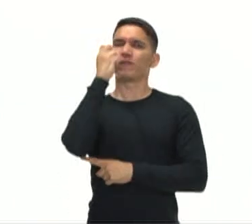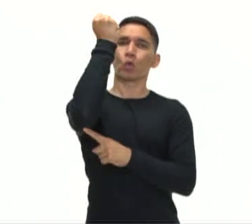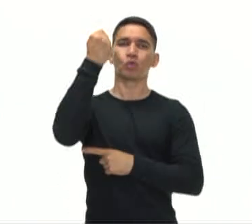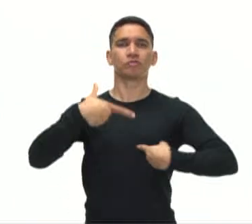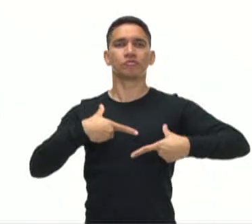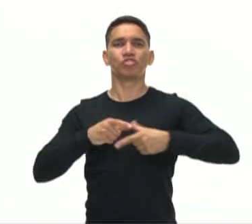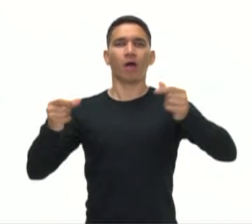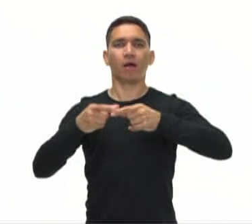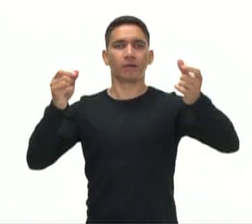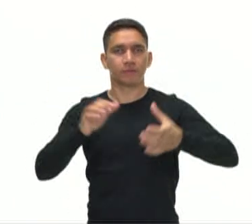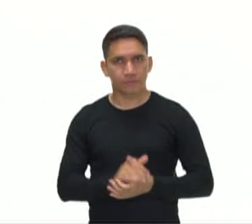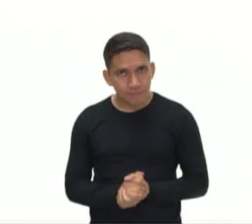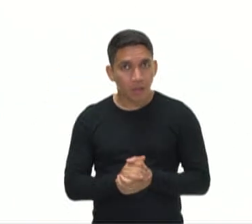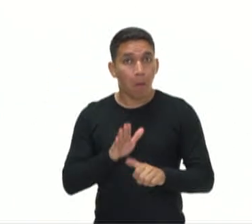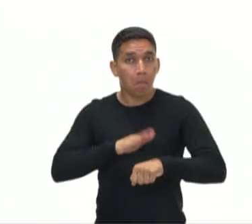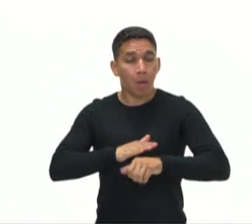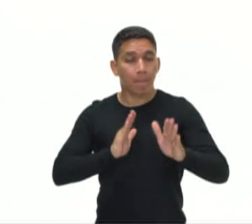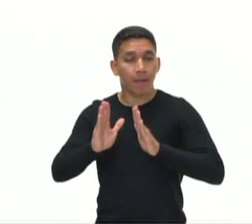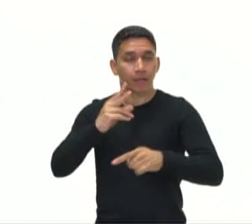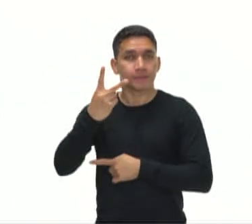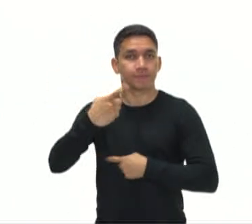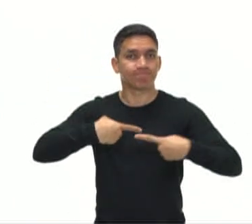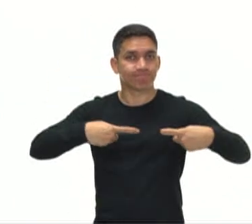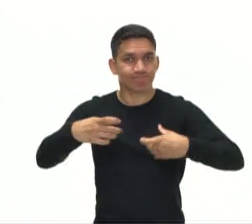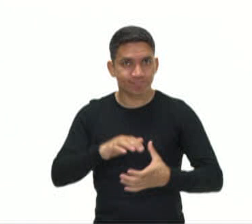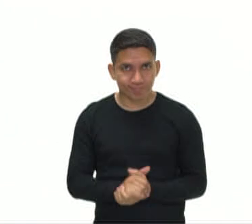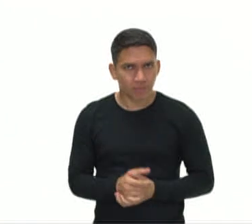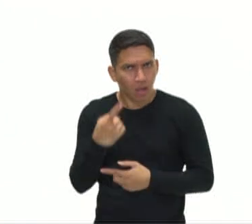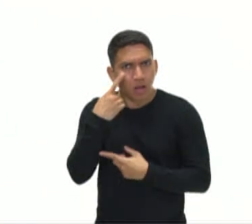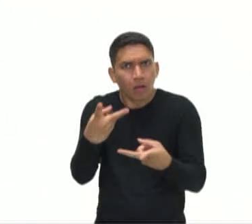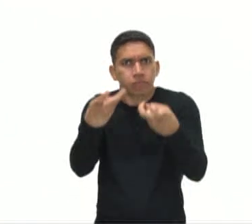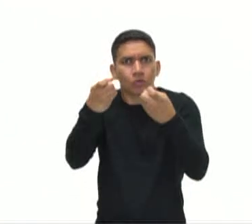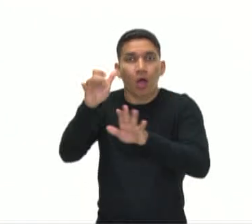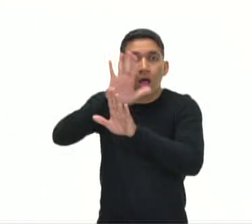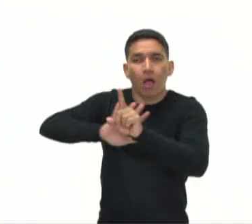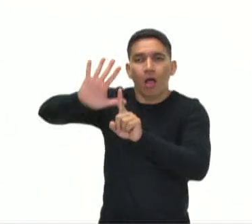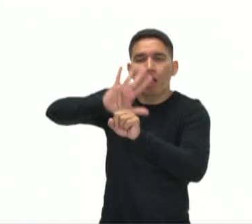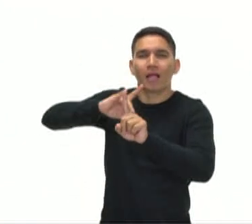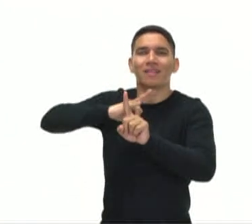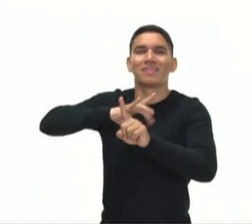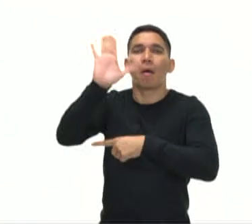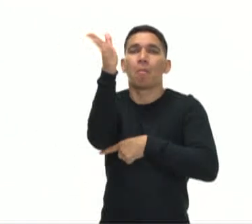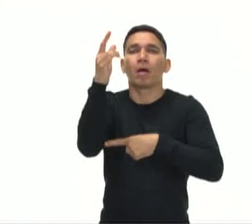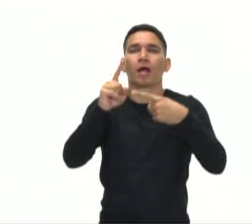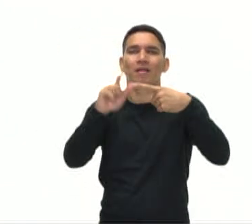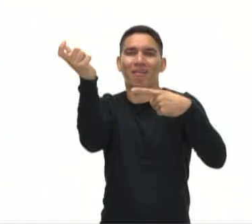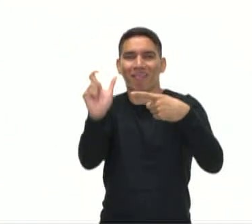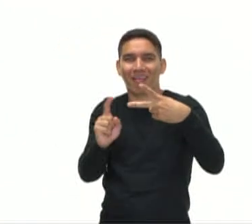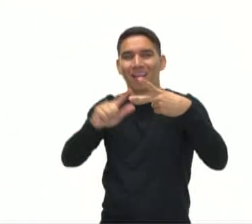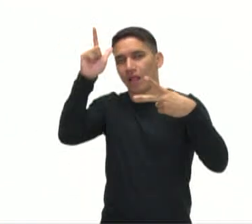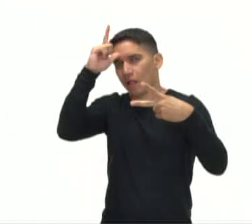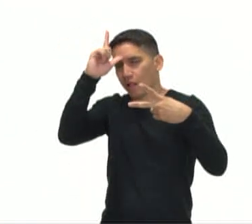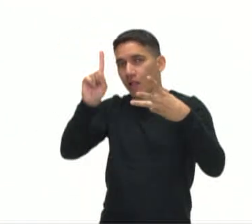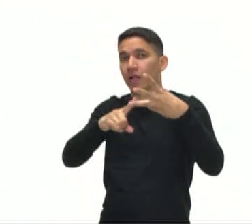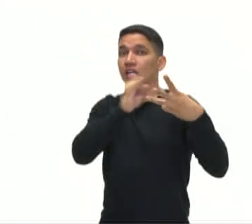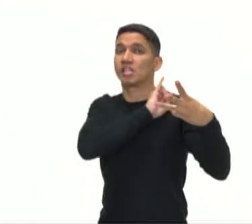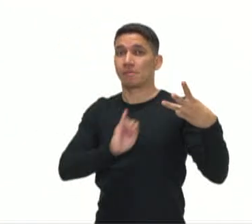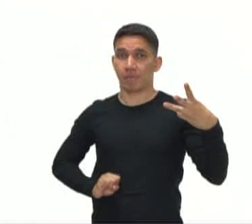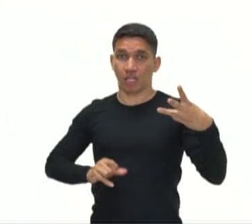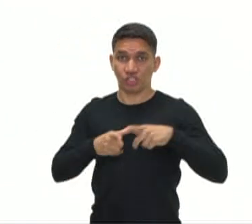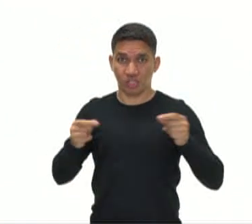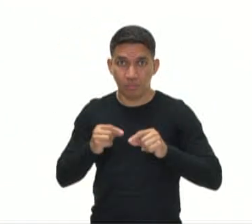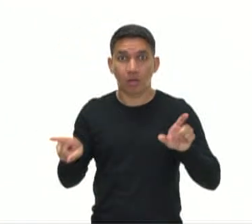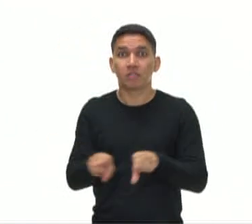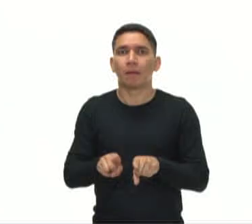força japonesa na Segunda Guerra Mundial. Você observa no fundo as bandeiras da Itália, da Alemanha e do Império do Japão e